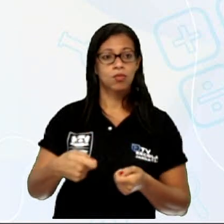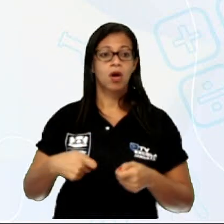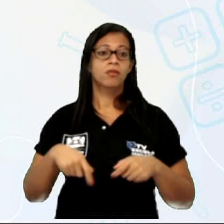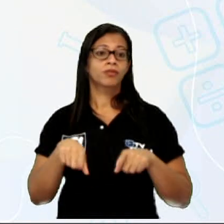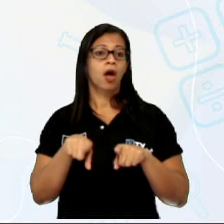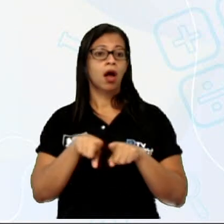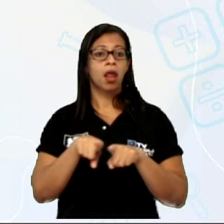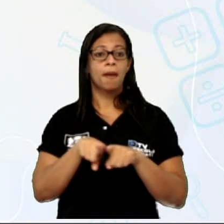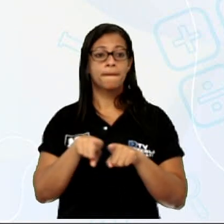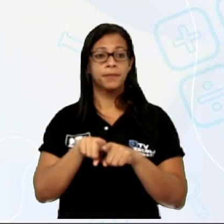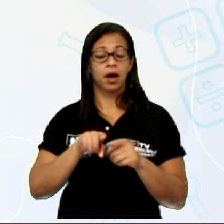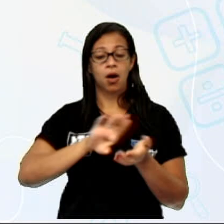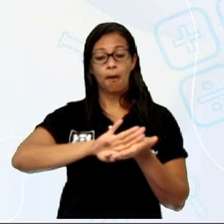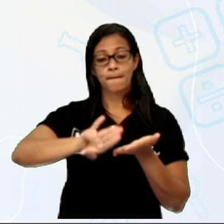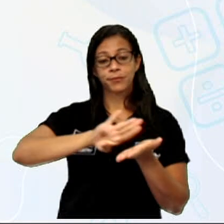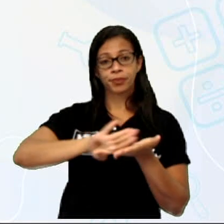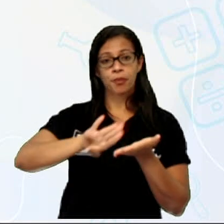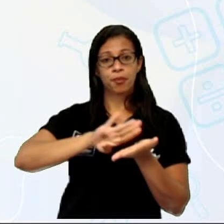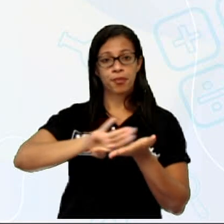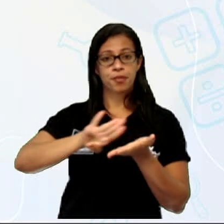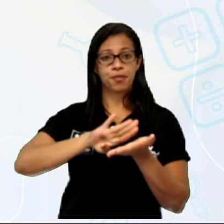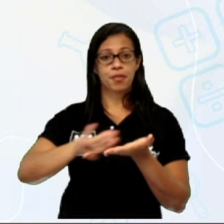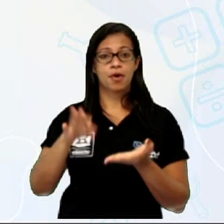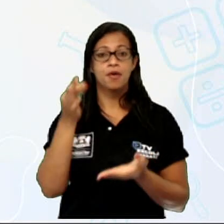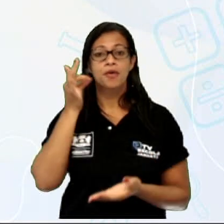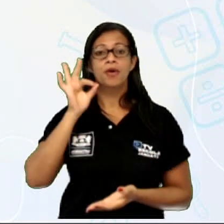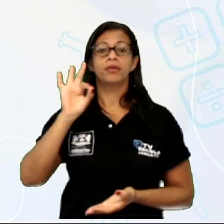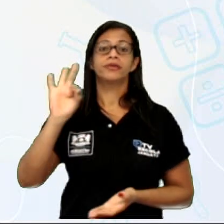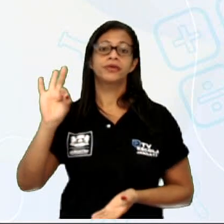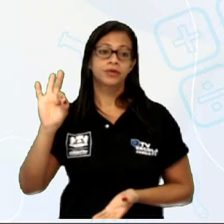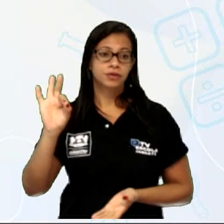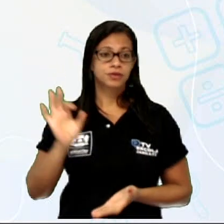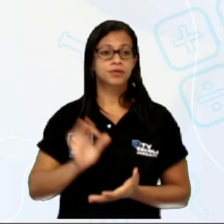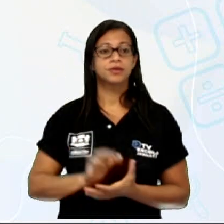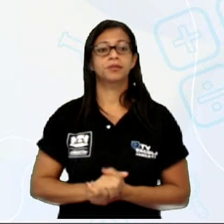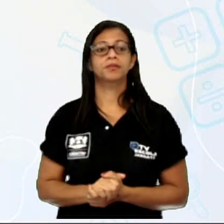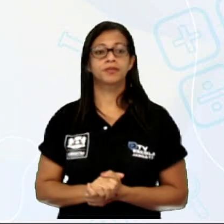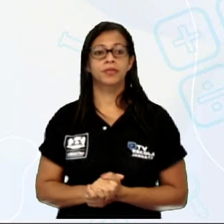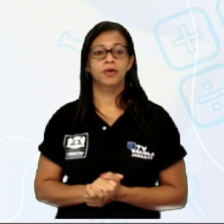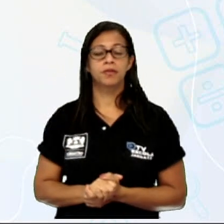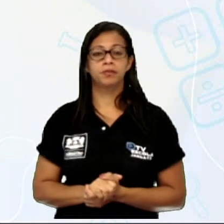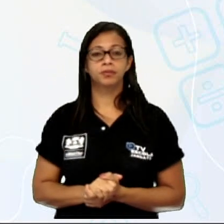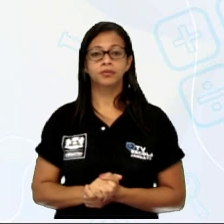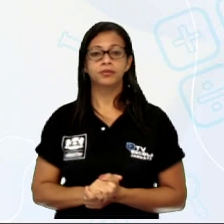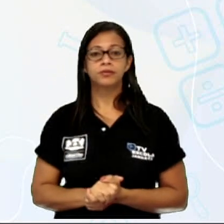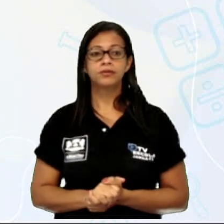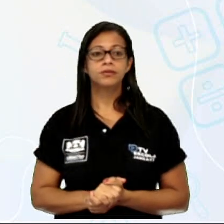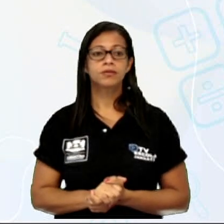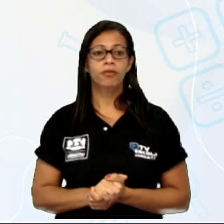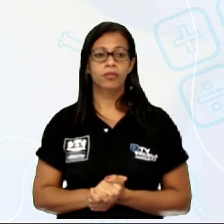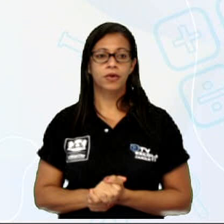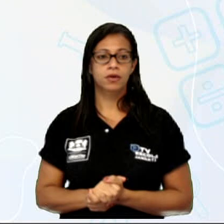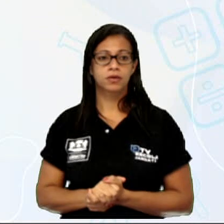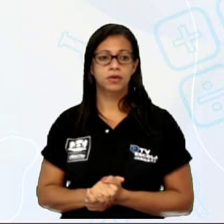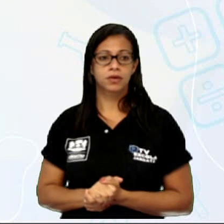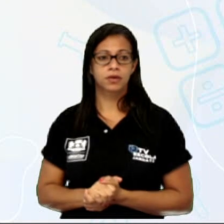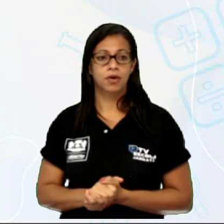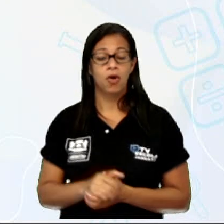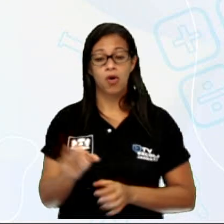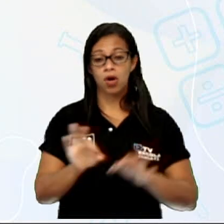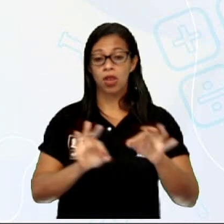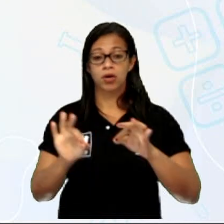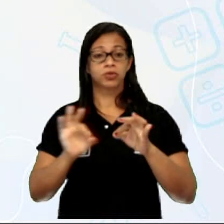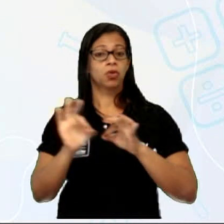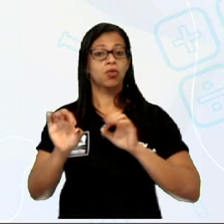Que a criação desse banco vai financiar, inclusive, a questão das indústrias, né? A criação